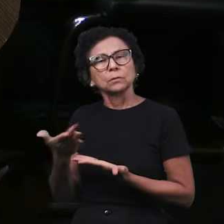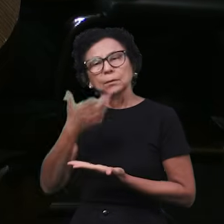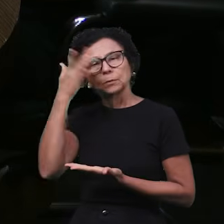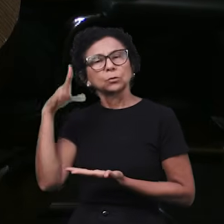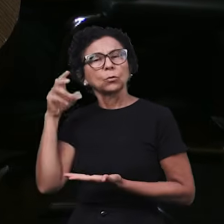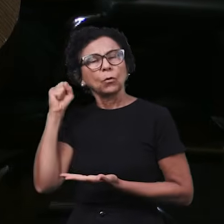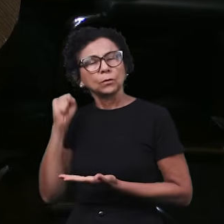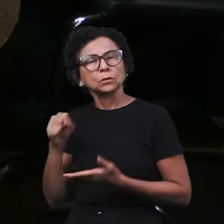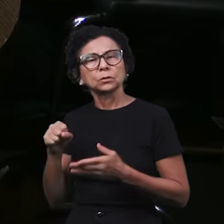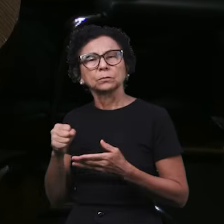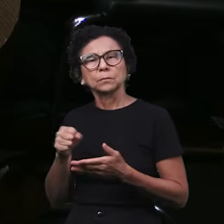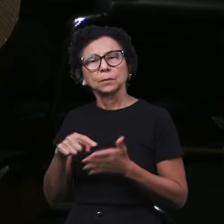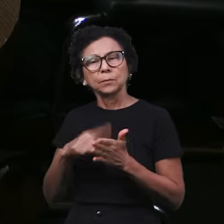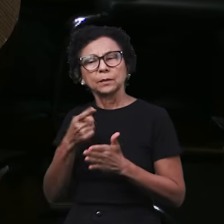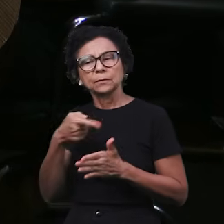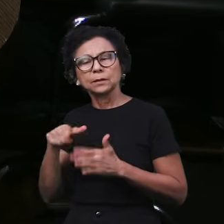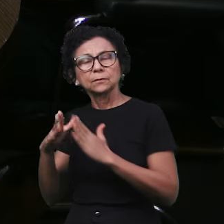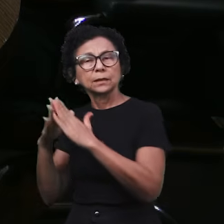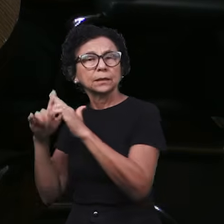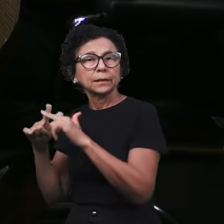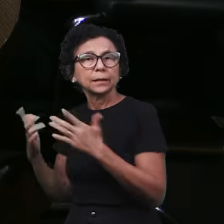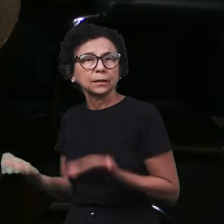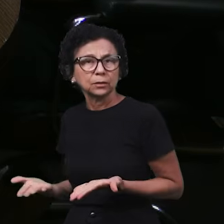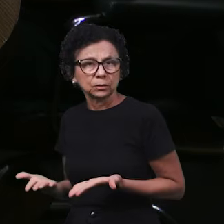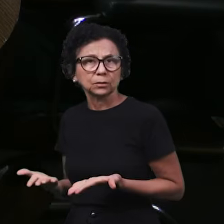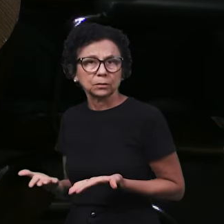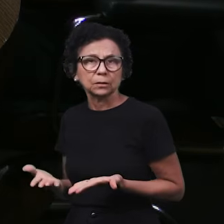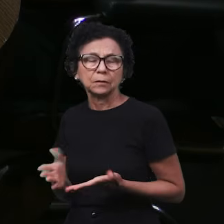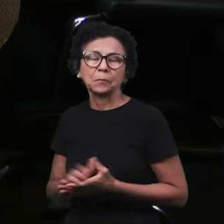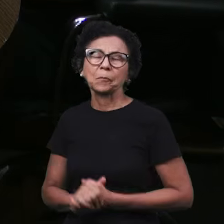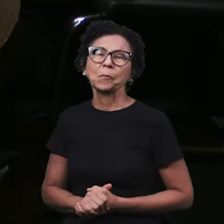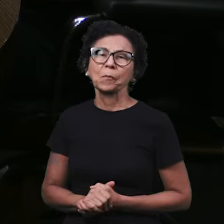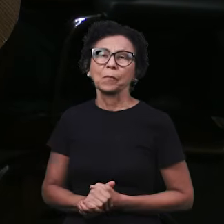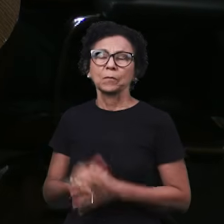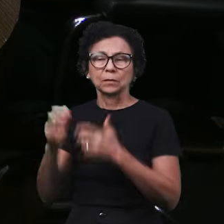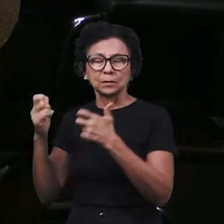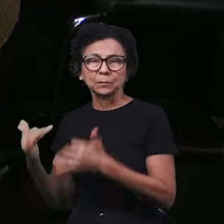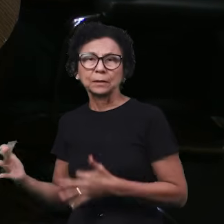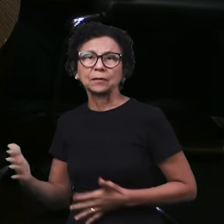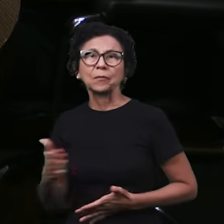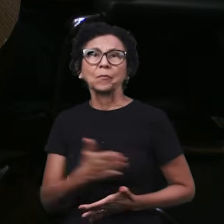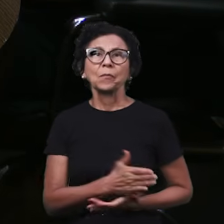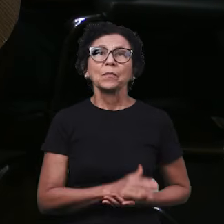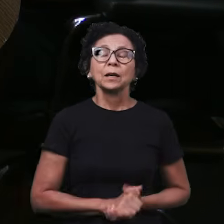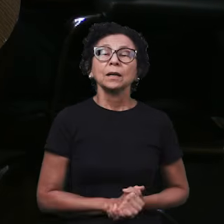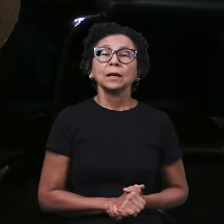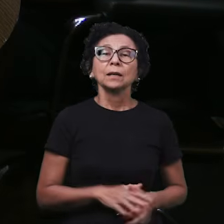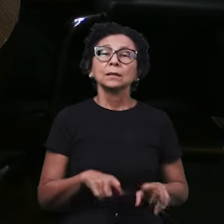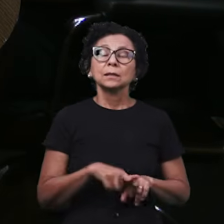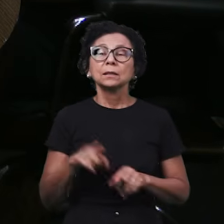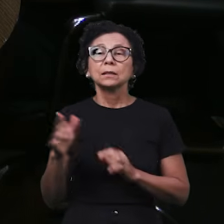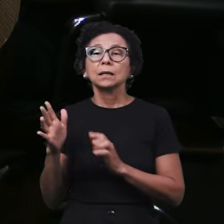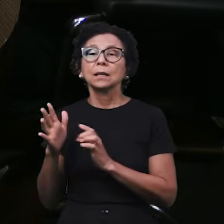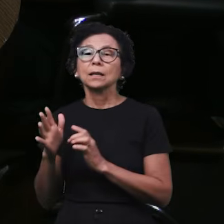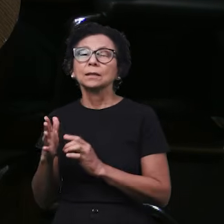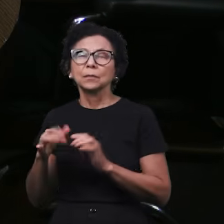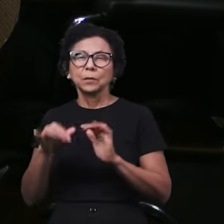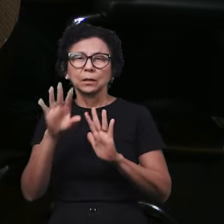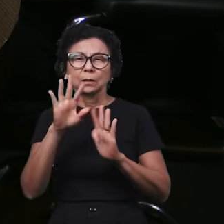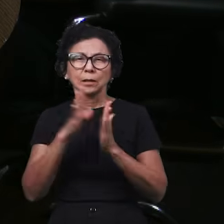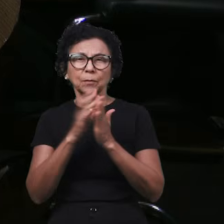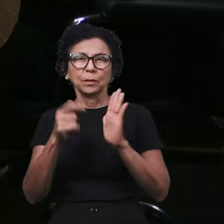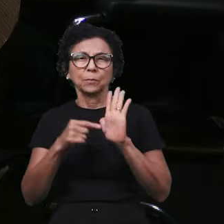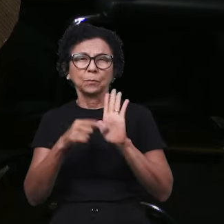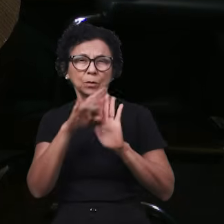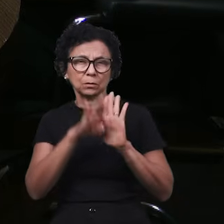conversando com a mulher, ela perguntando, me dá essa água, então. Exatamente. Ele falando, né, sobre a água viva e ela falando, me dá essa água, achando que era